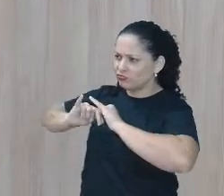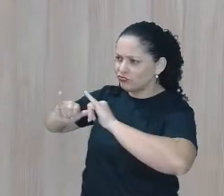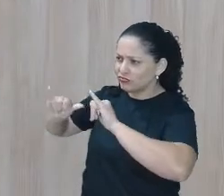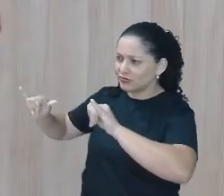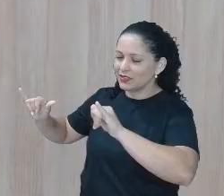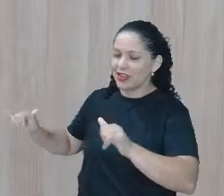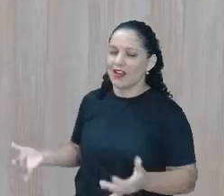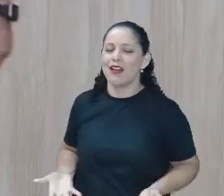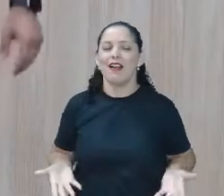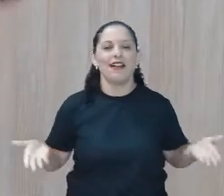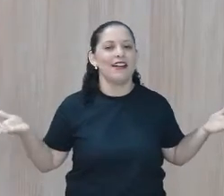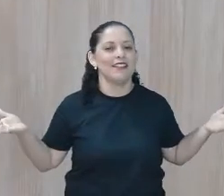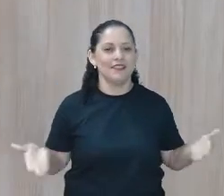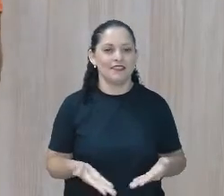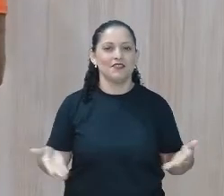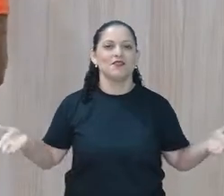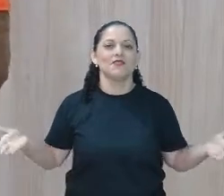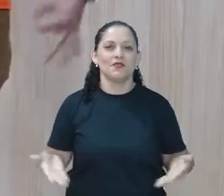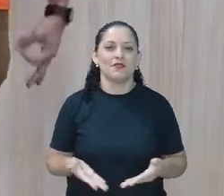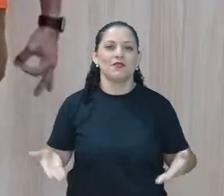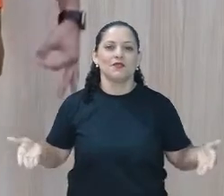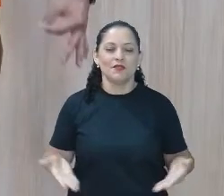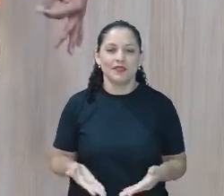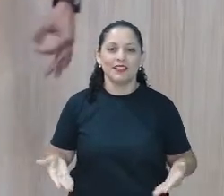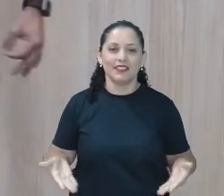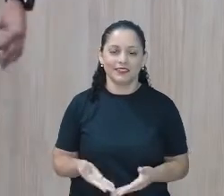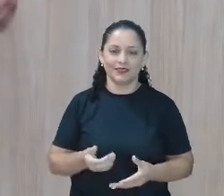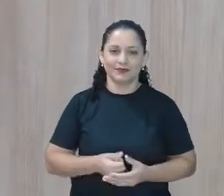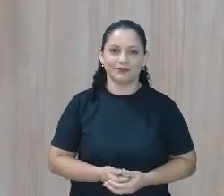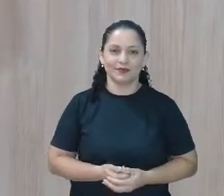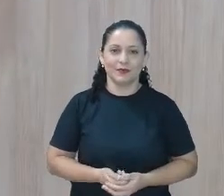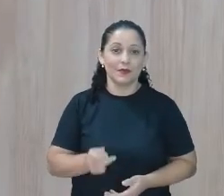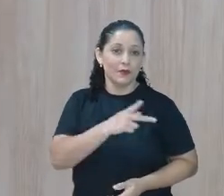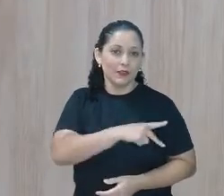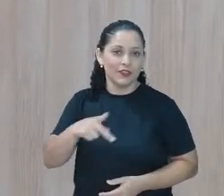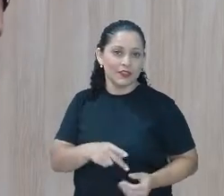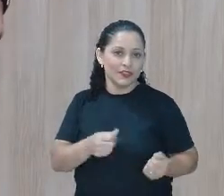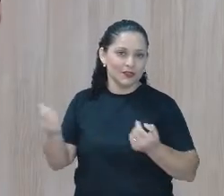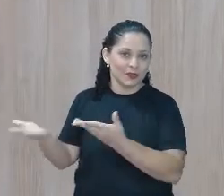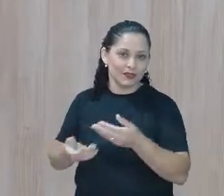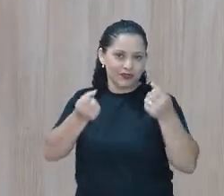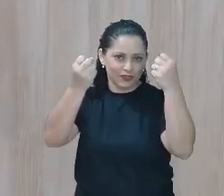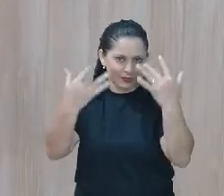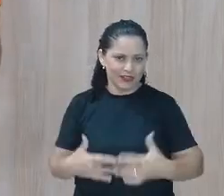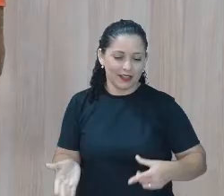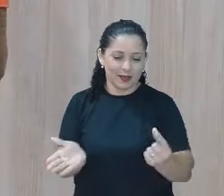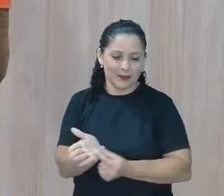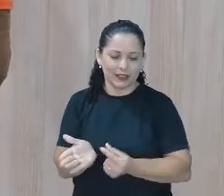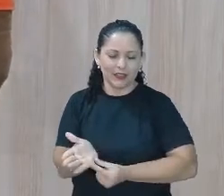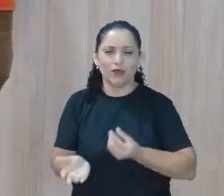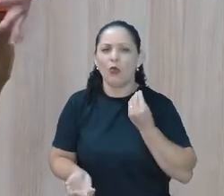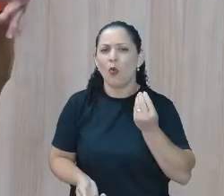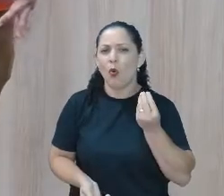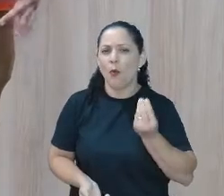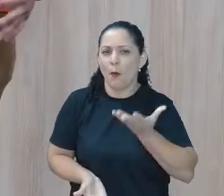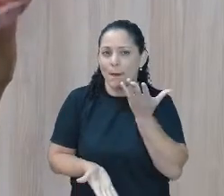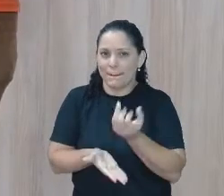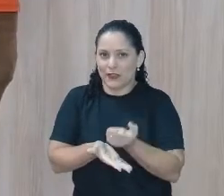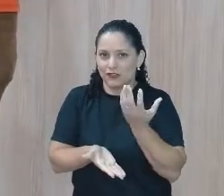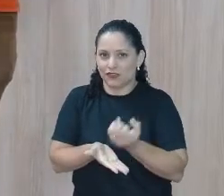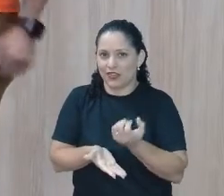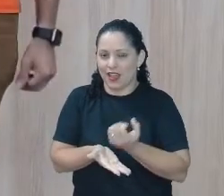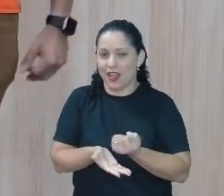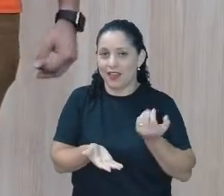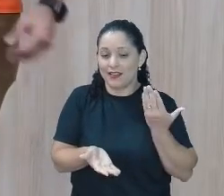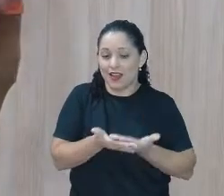falar do nosso aplicativo. Agora! Billy, corta para a Dini aí, que ela vai falar sobre o nosso aplicativo, como você faz para baixar, certo?